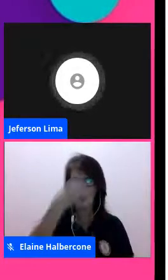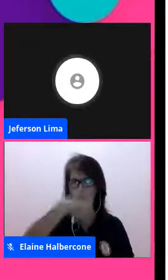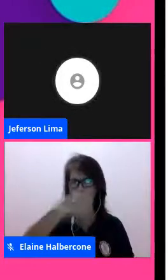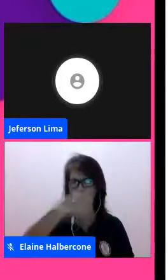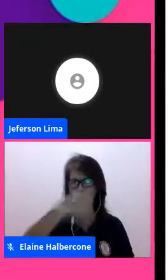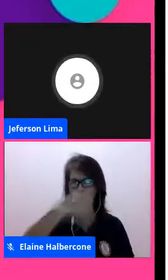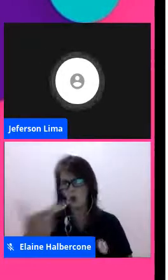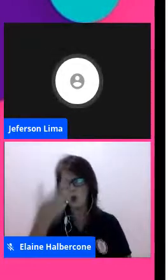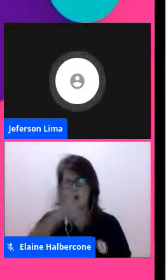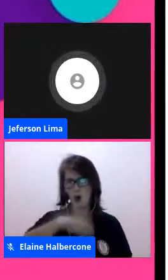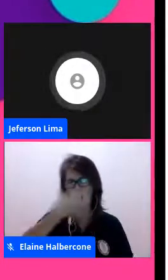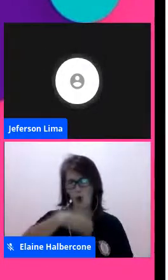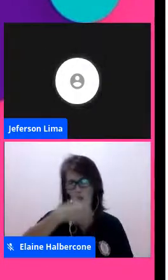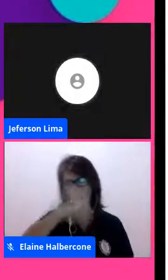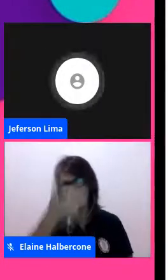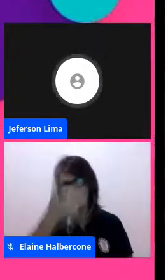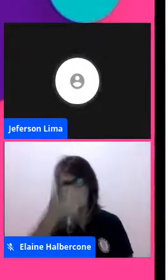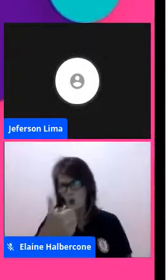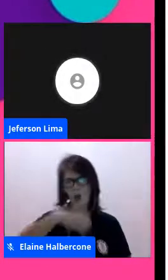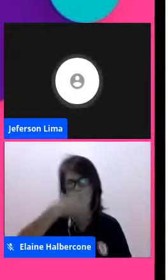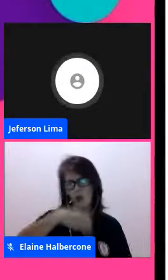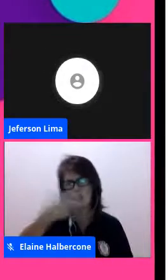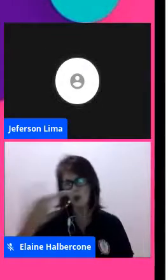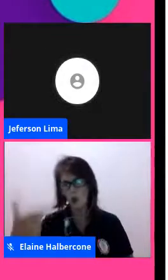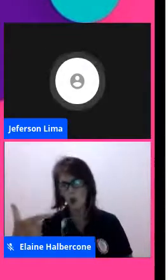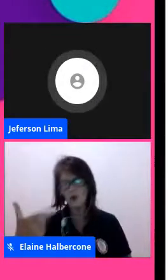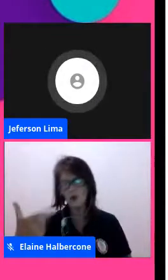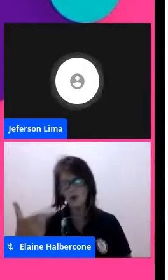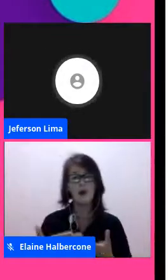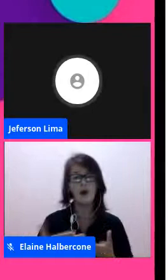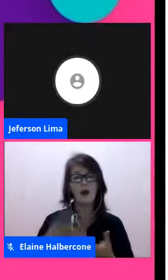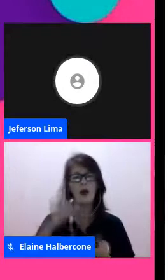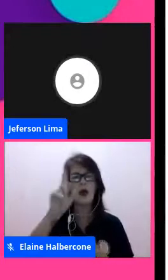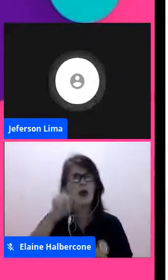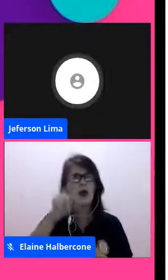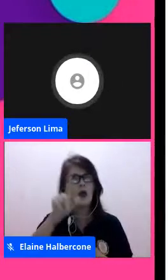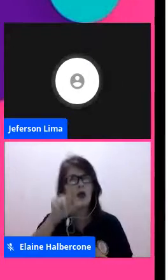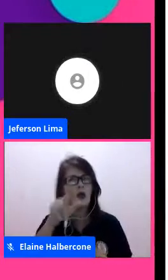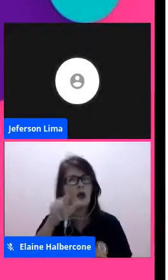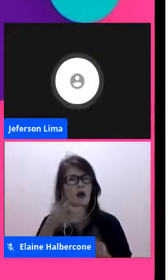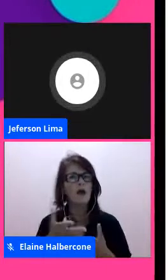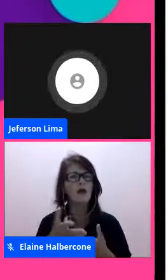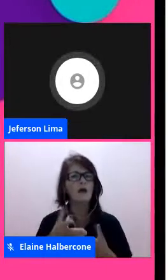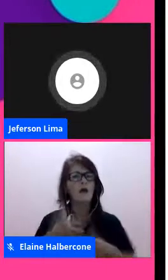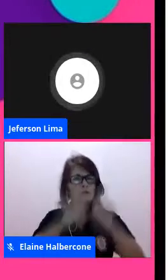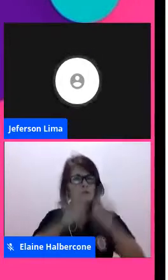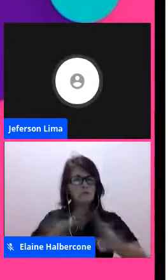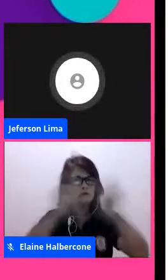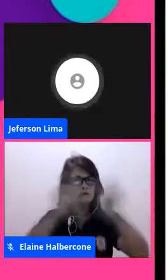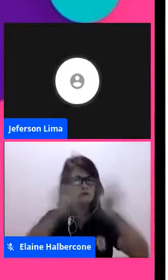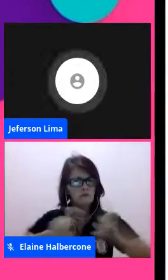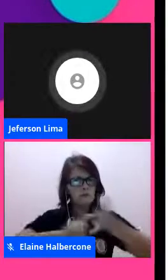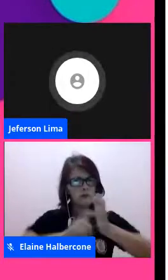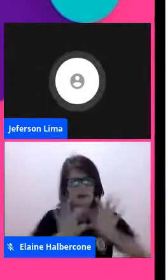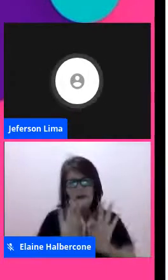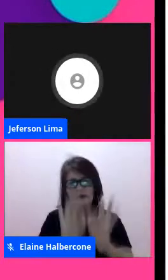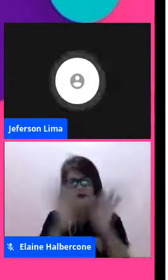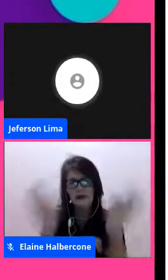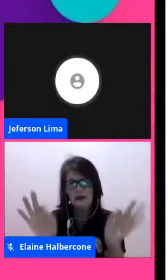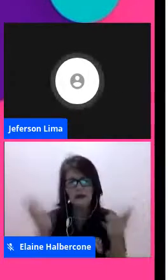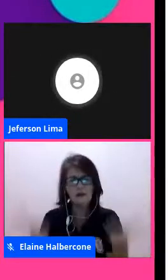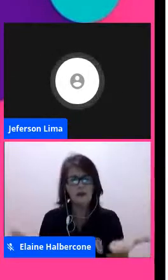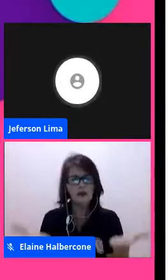Apple I, ou melhor, o Apple I, né? Para quem não conhece, eram máquinas extremamente simples, né? Geralmente